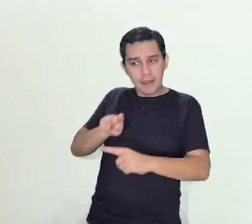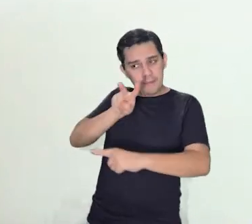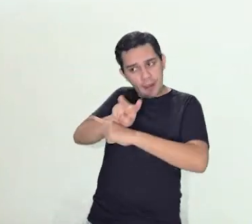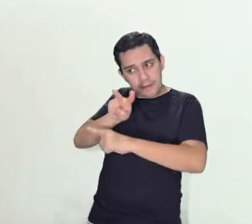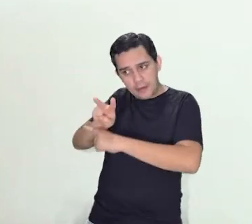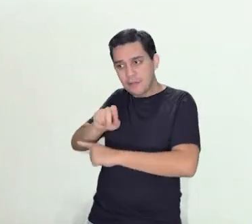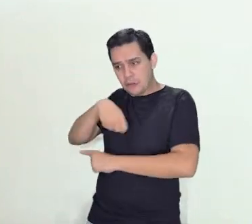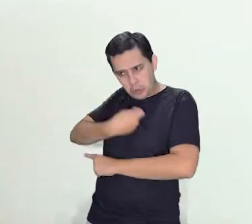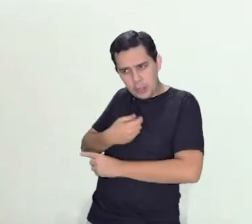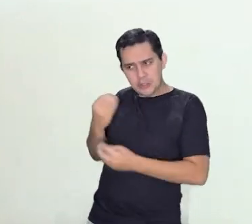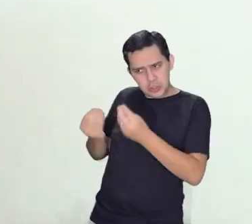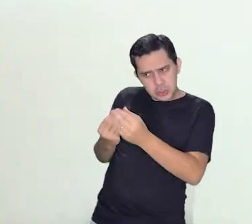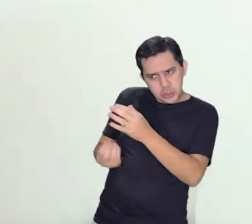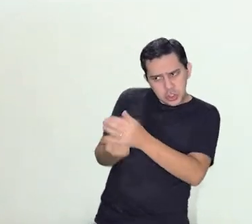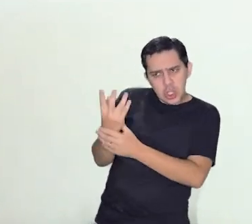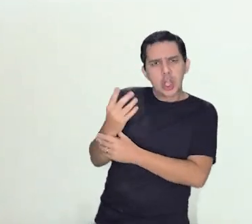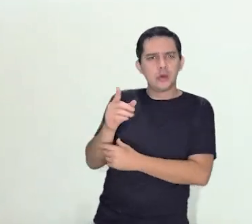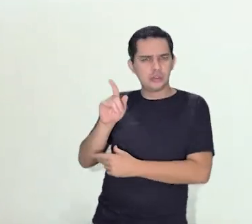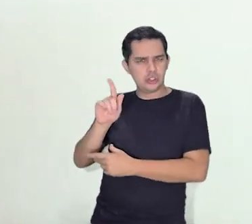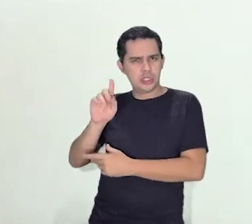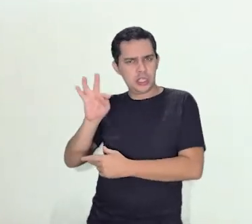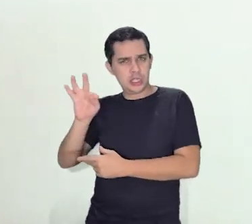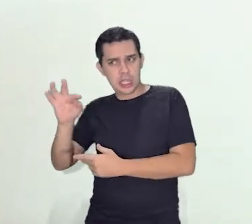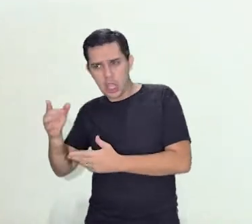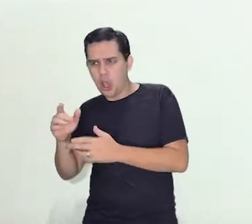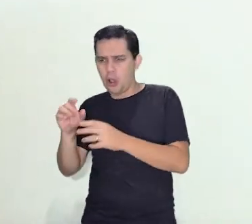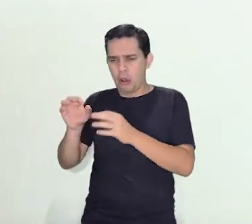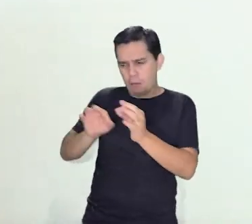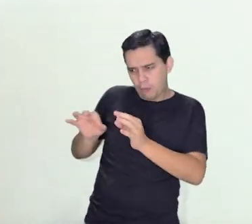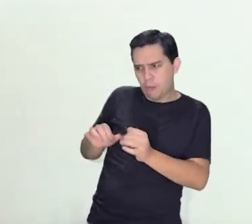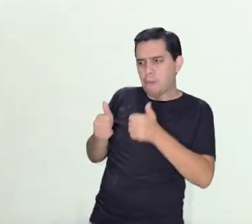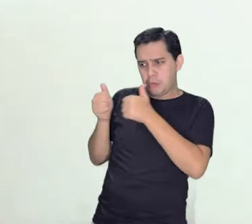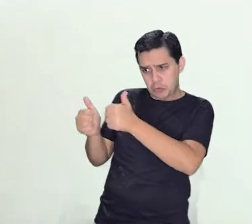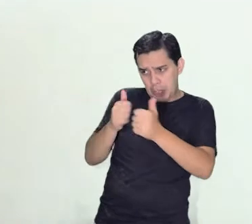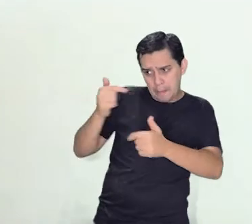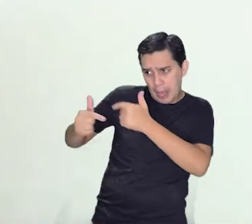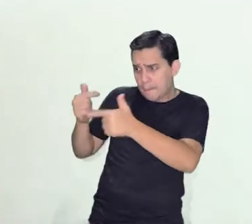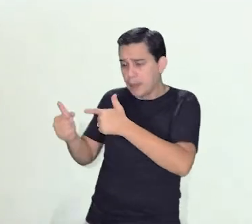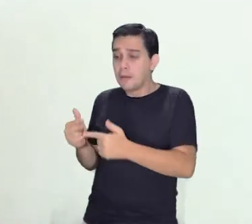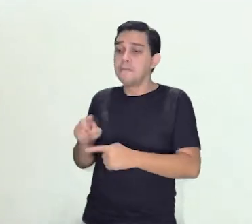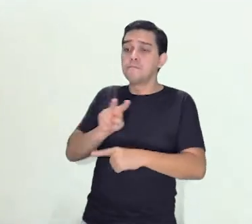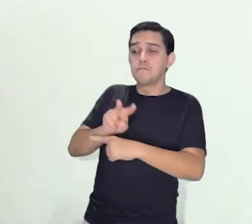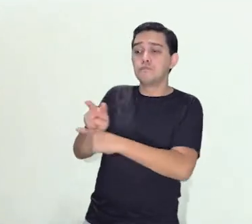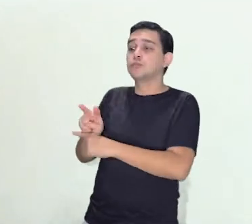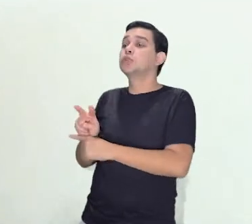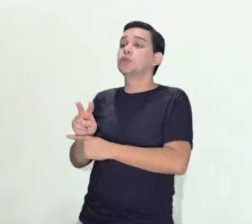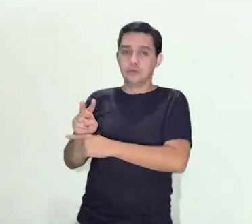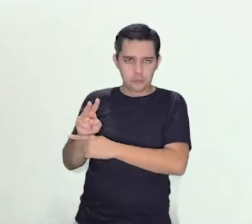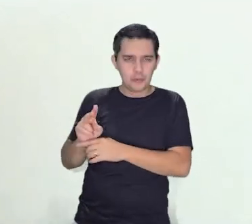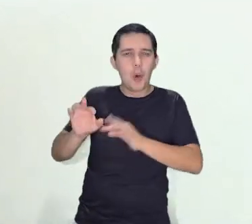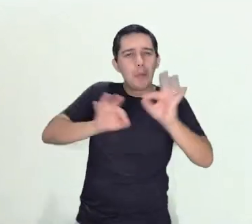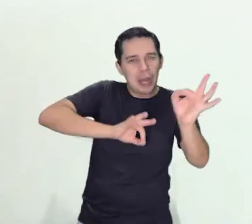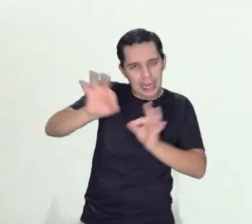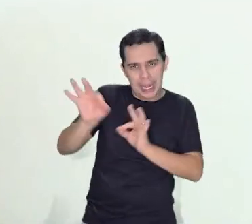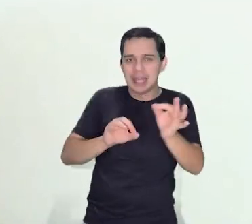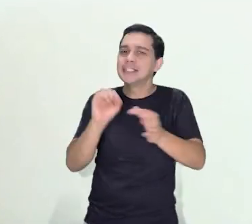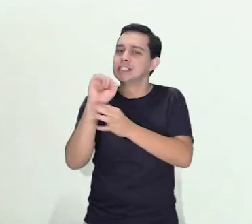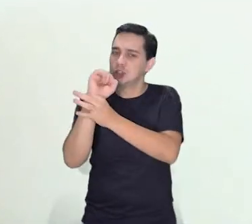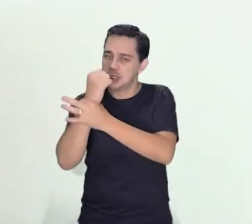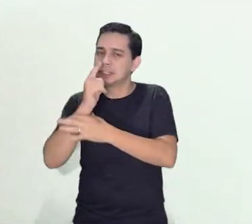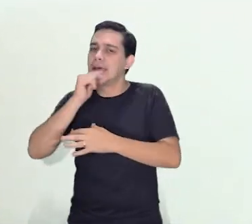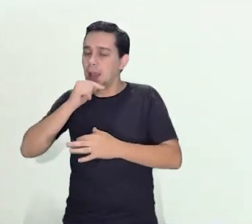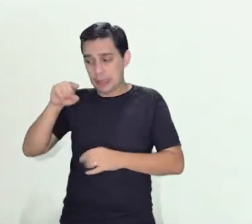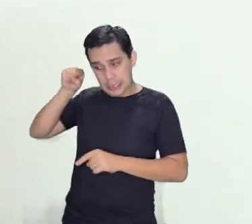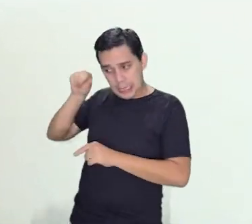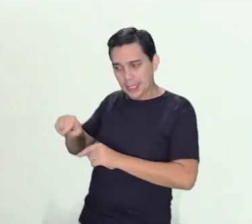GT e os trabalhos que serão realizados para assegurar que o plano de segurança da água do sistema Guandu seja